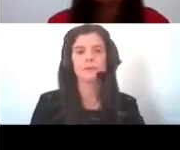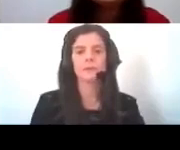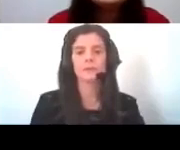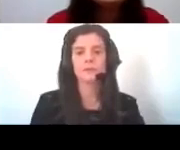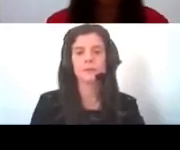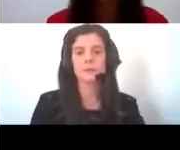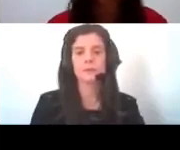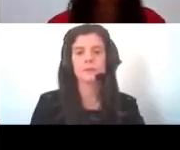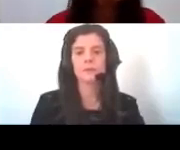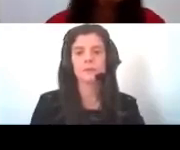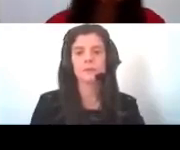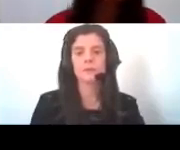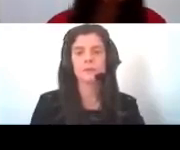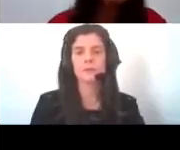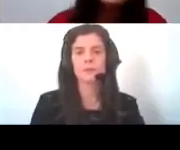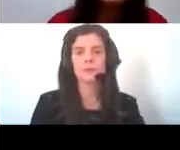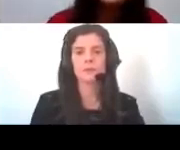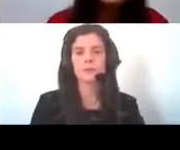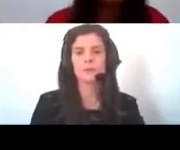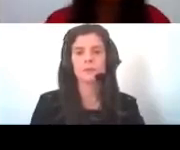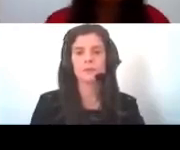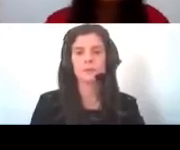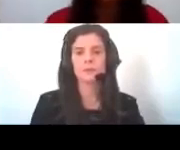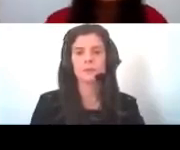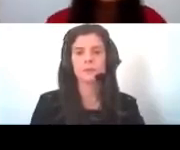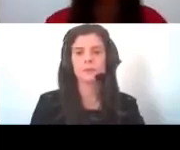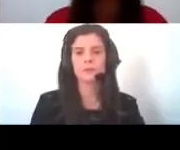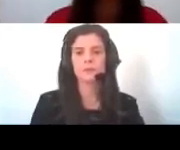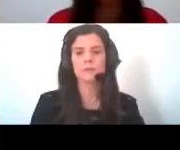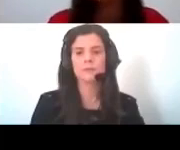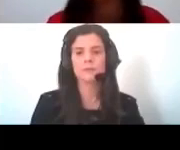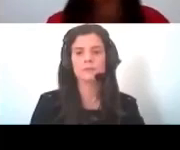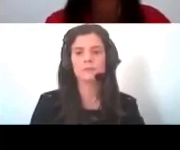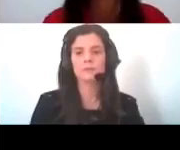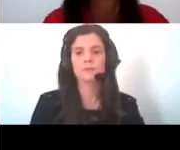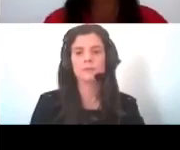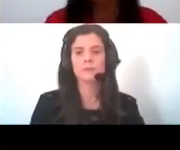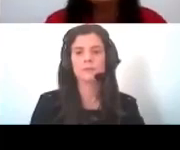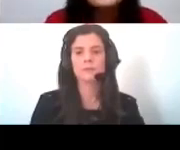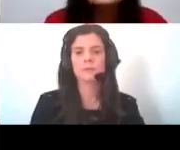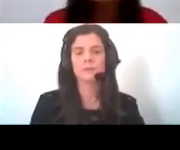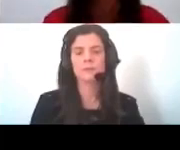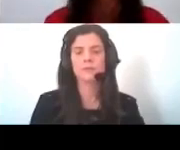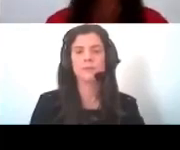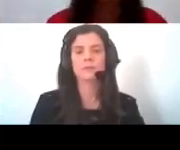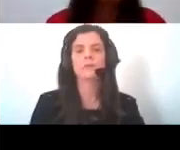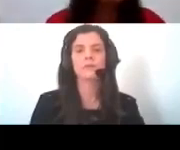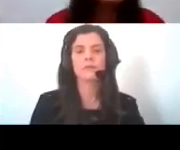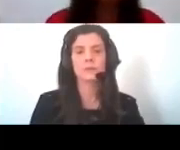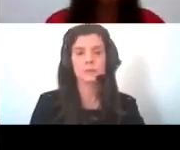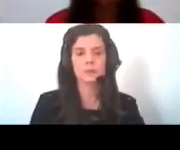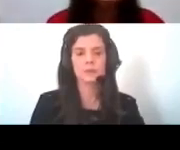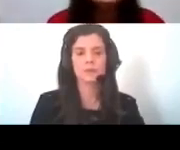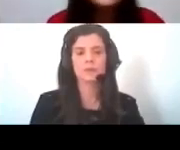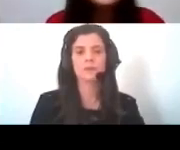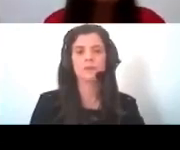uma maneira de da pessoa que vivia, por exemplo, na informalidade,